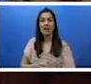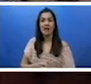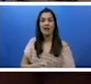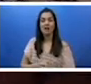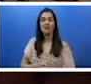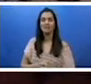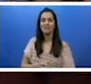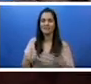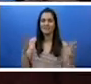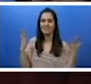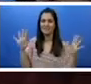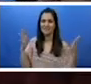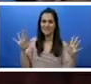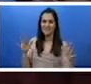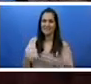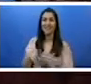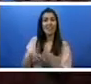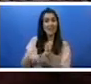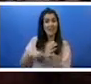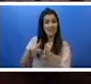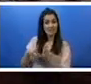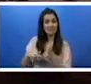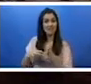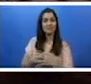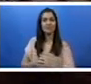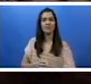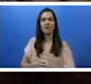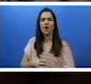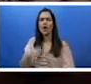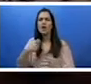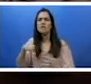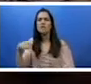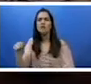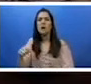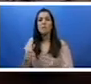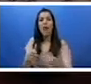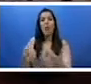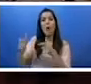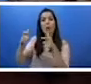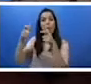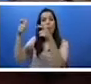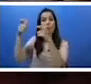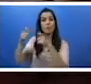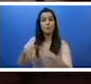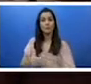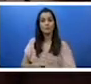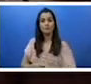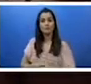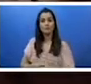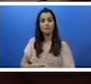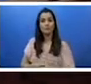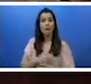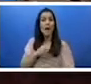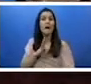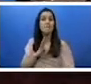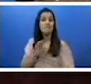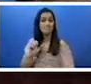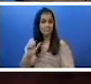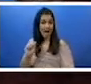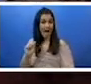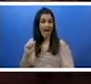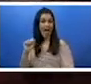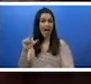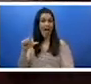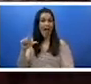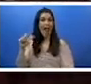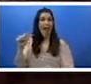Muito bem, o trem está aqui. E aonde está escrito balão? Muito bem, o balão.